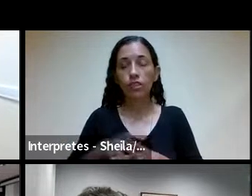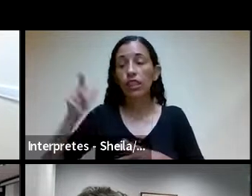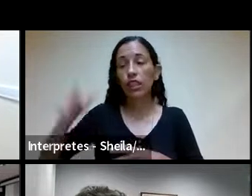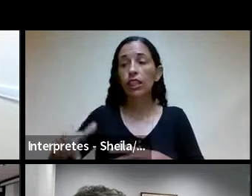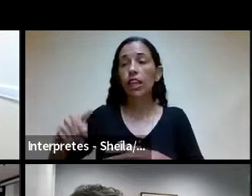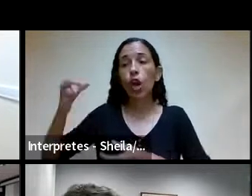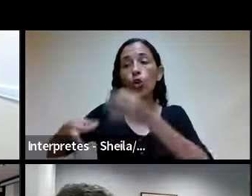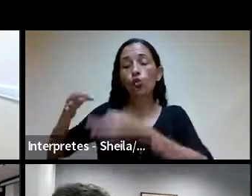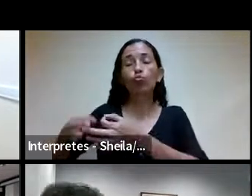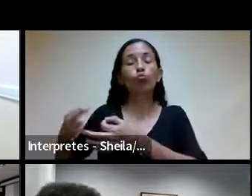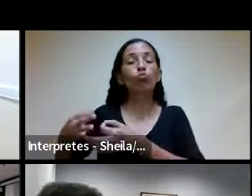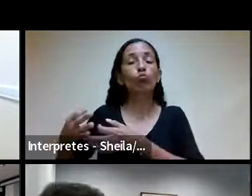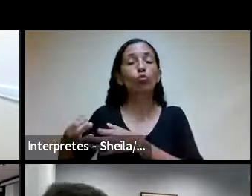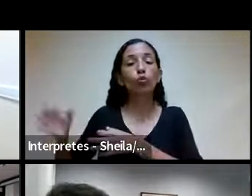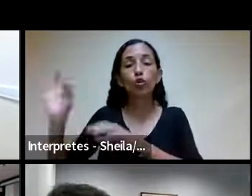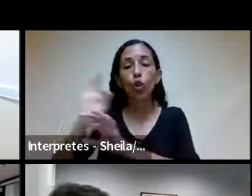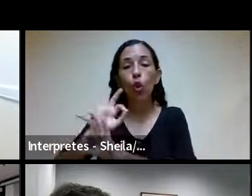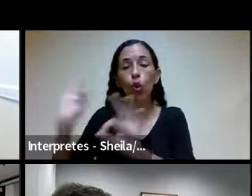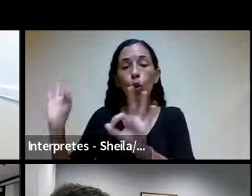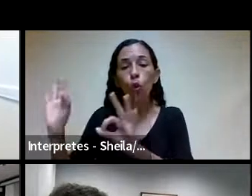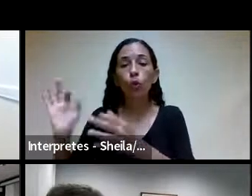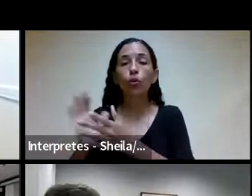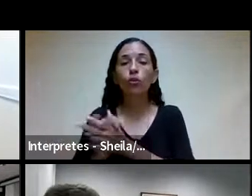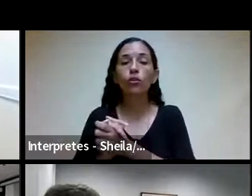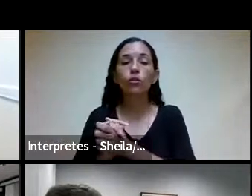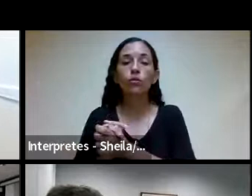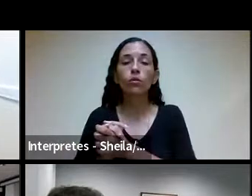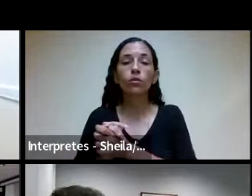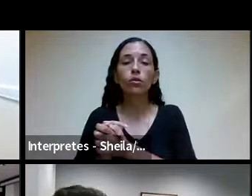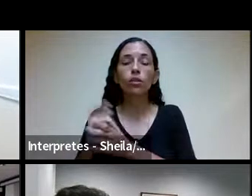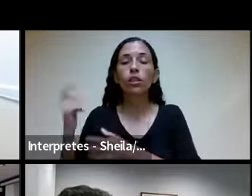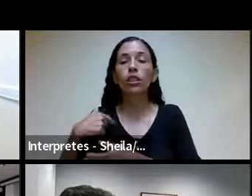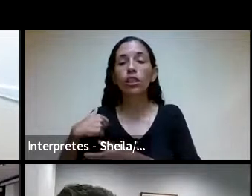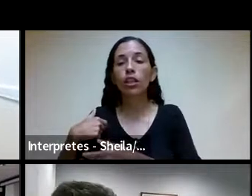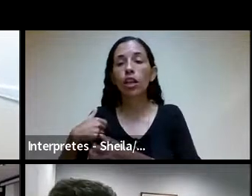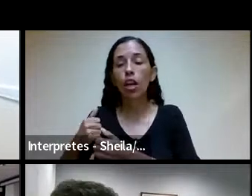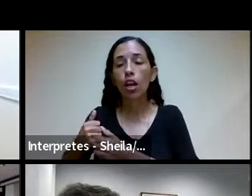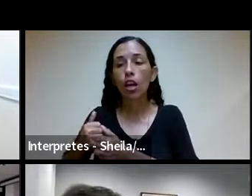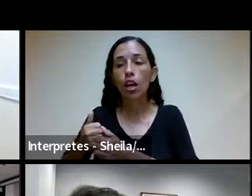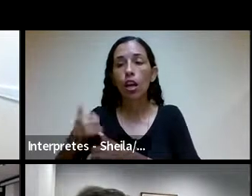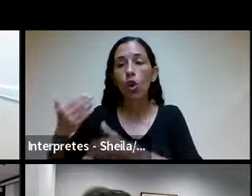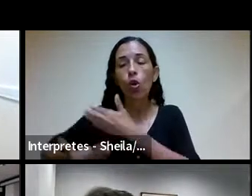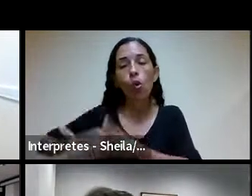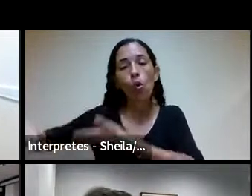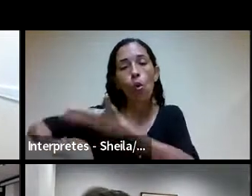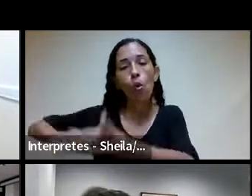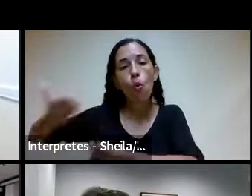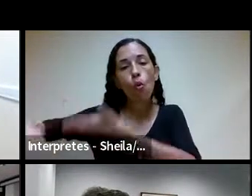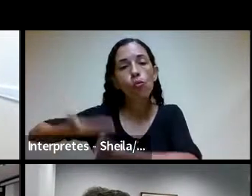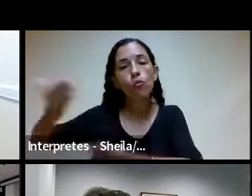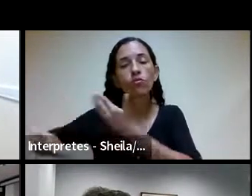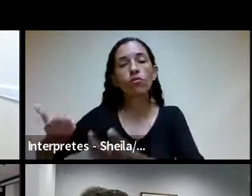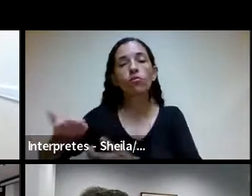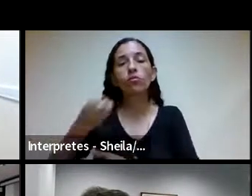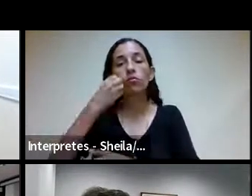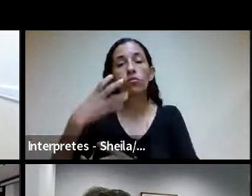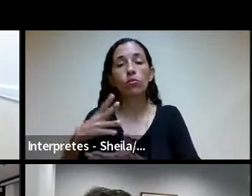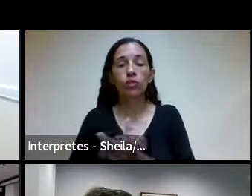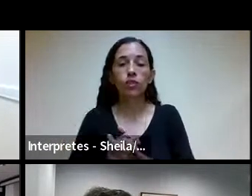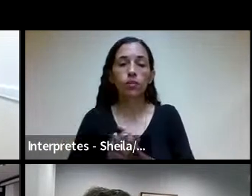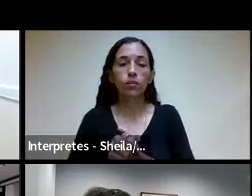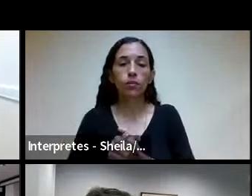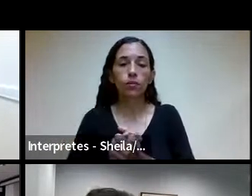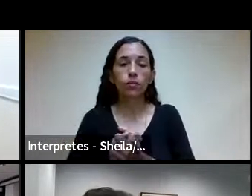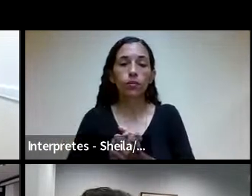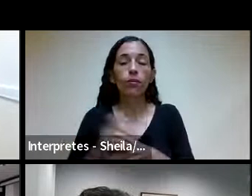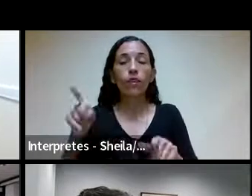desembargador, com quem tivemos boa convivência. E nesse mesmo dia, vai ser o dia da nossa reunião, às 8